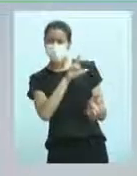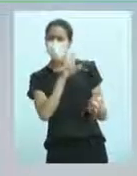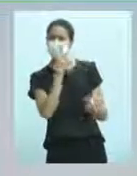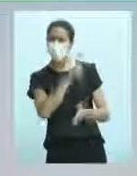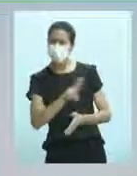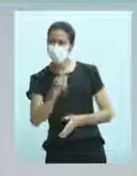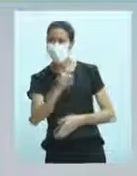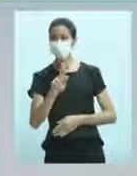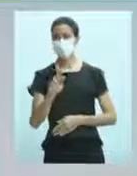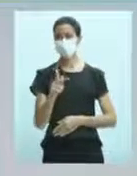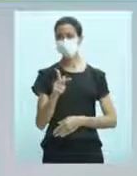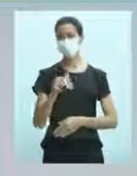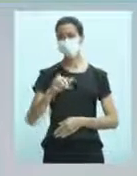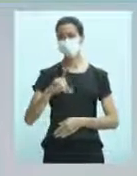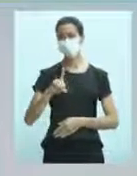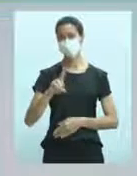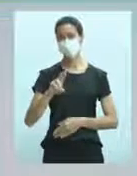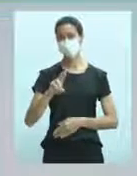hidroxicloroquina